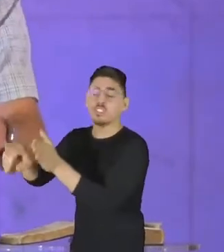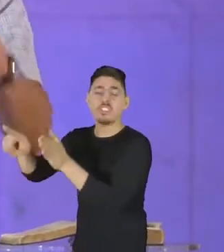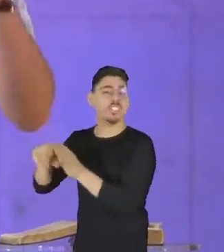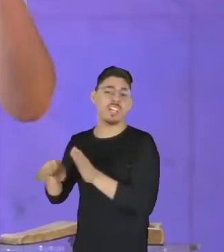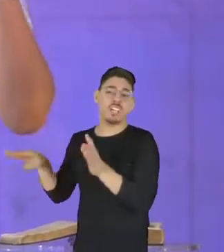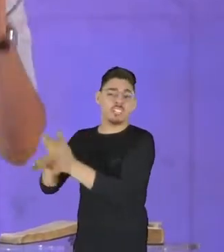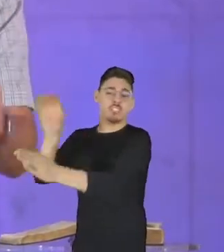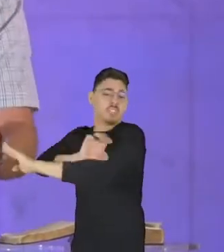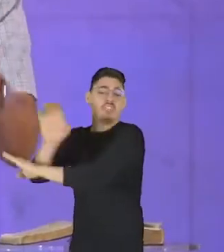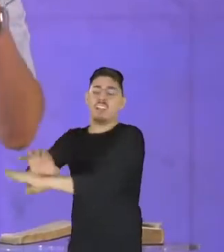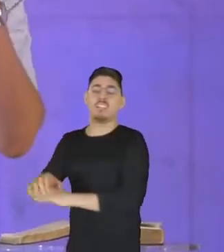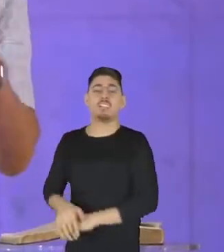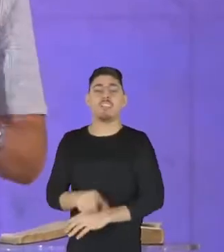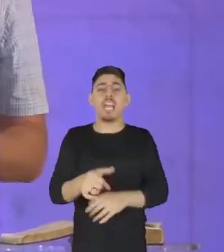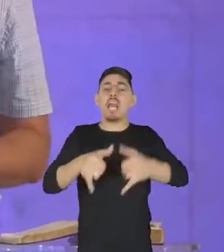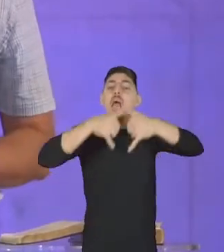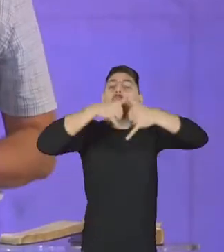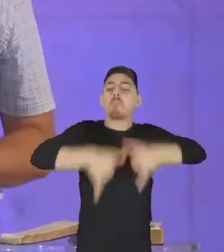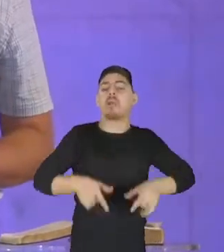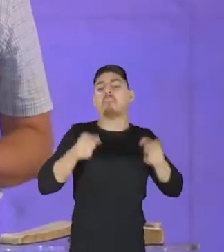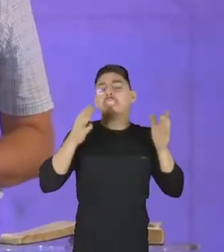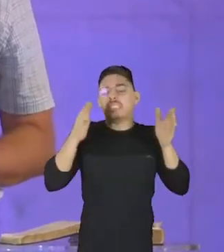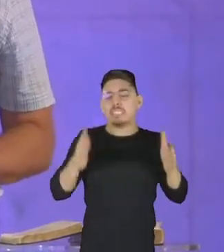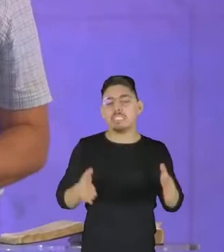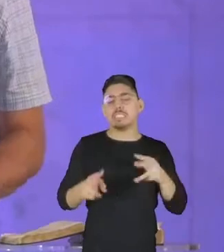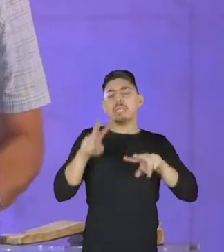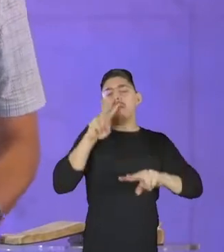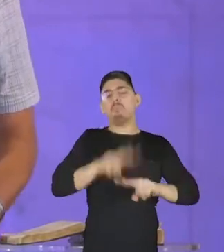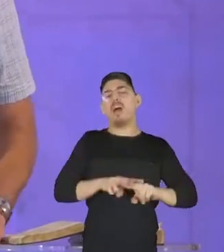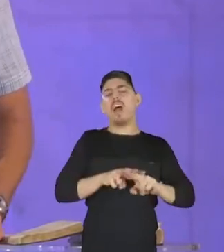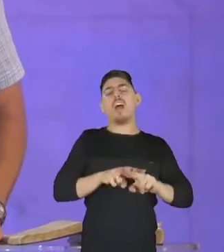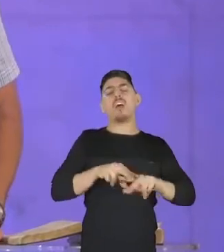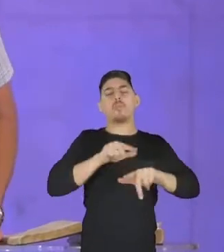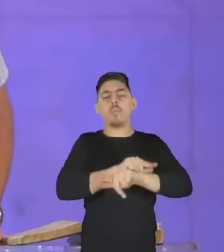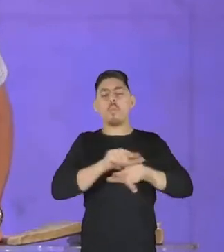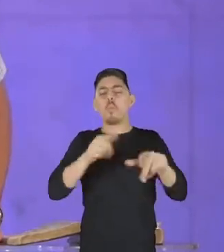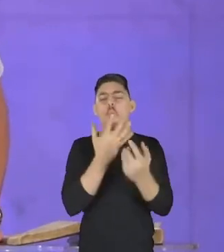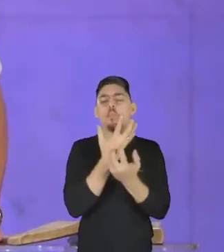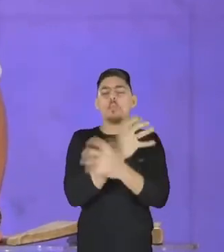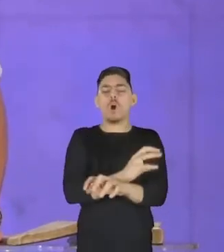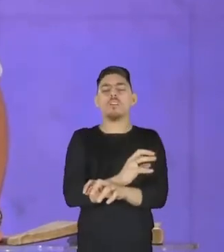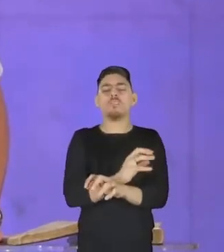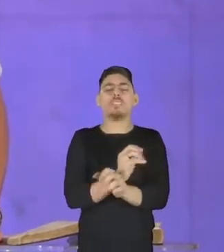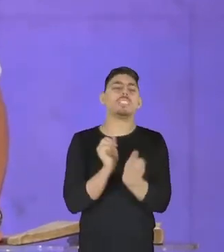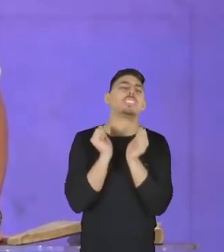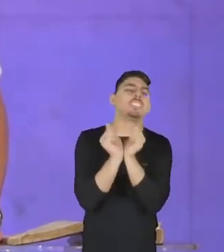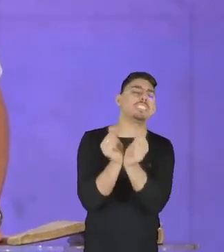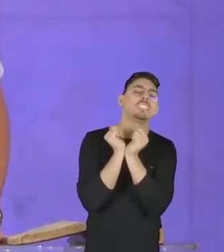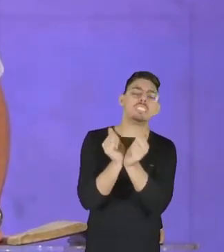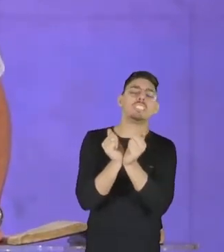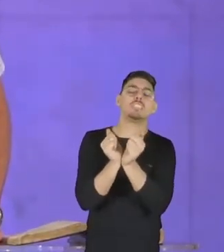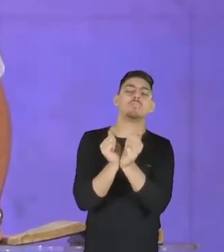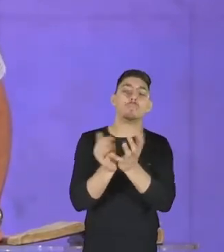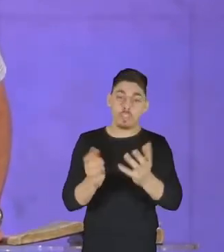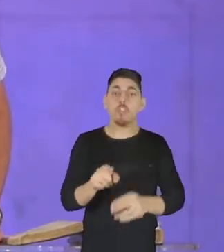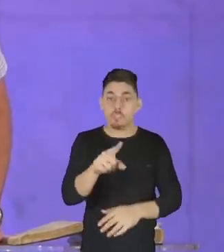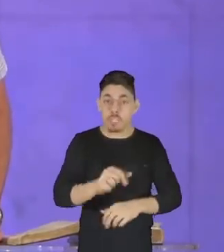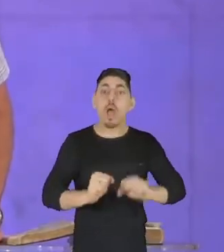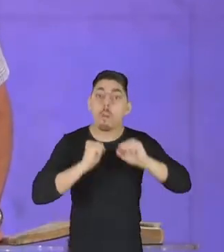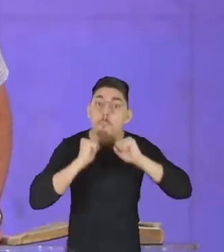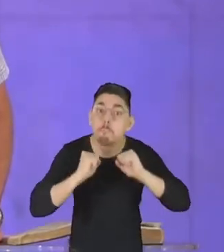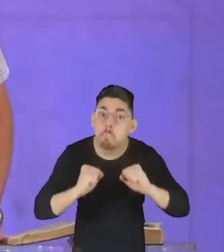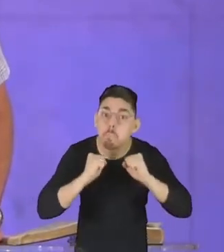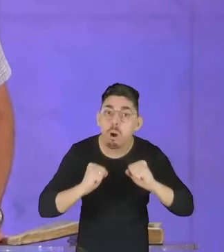Estão presos e estagnados no deserto. E você pode, se